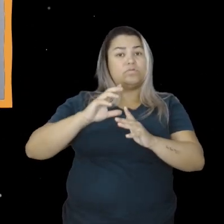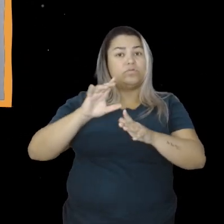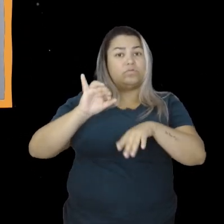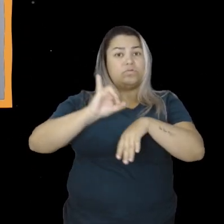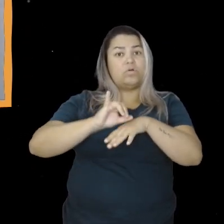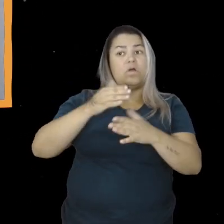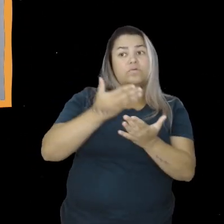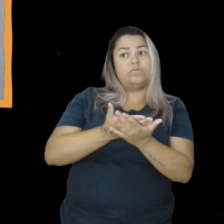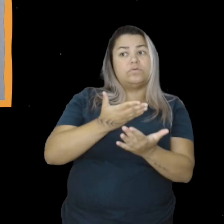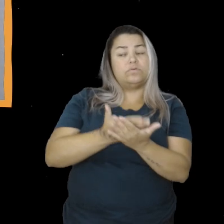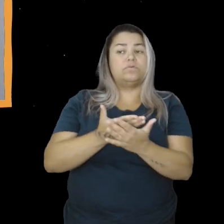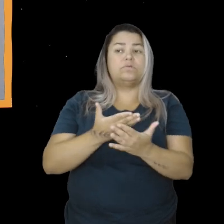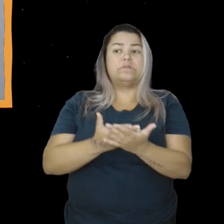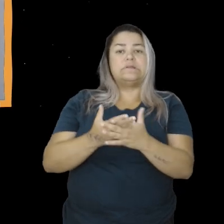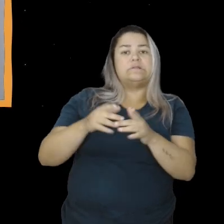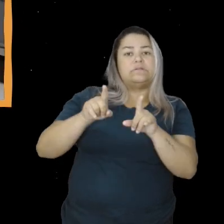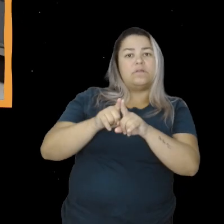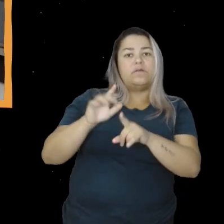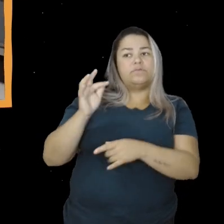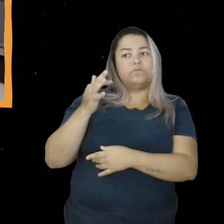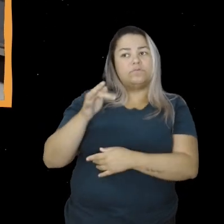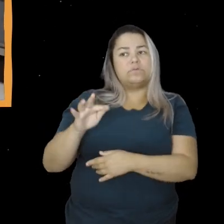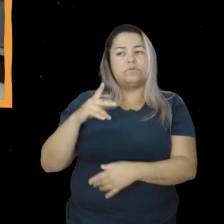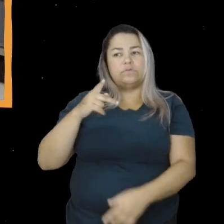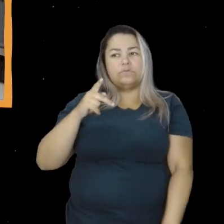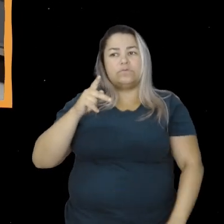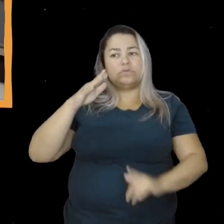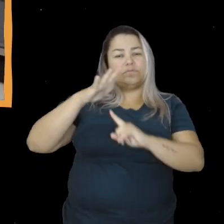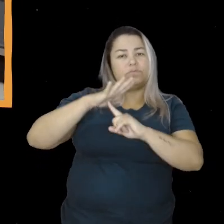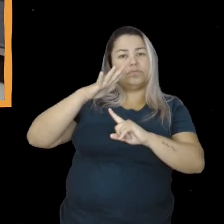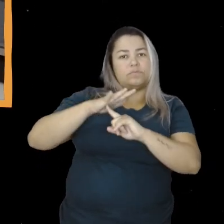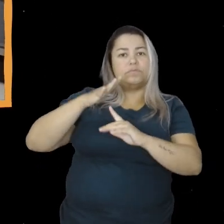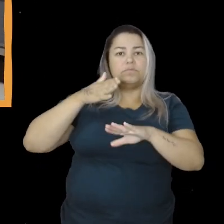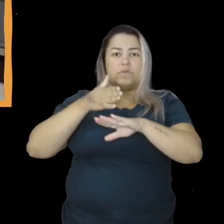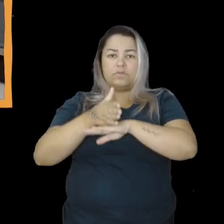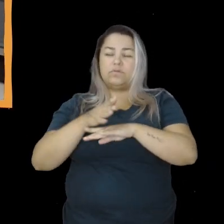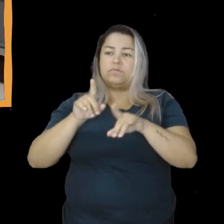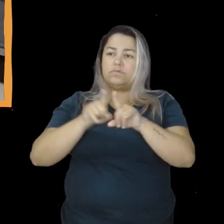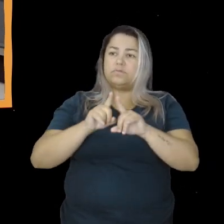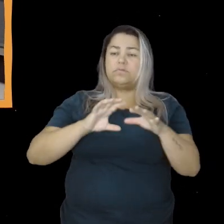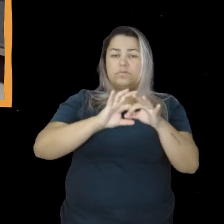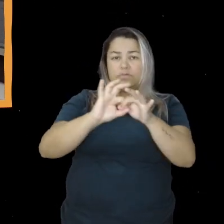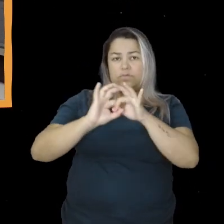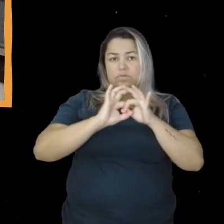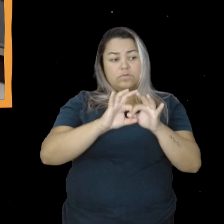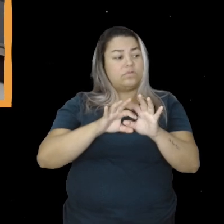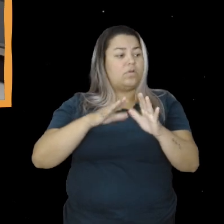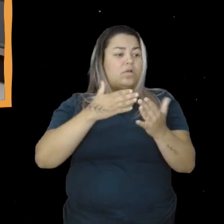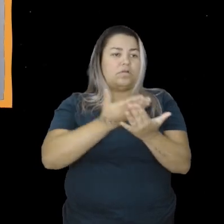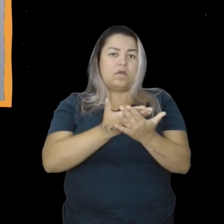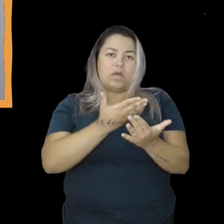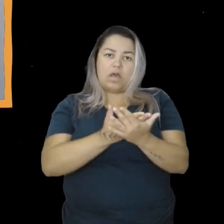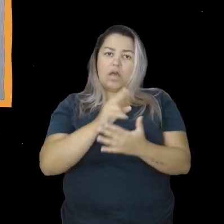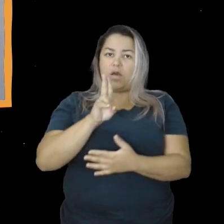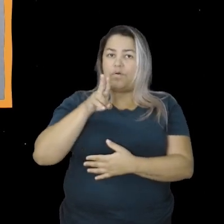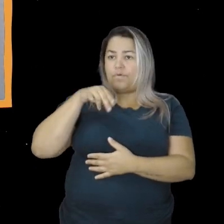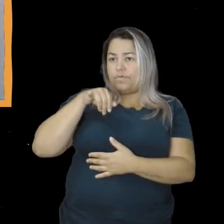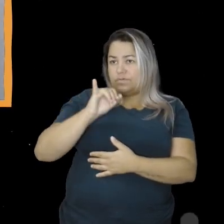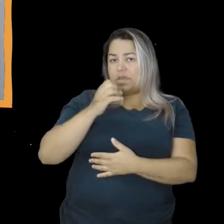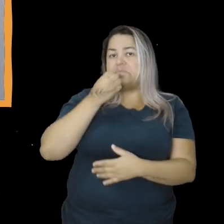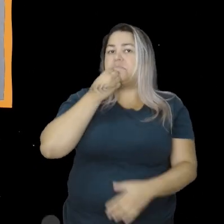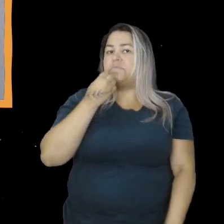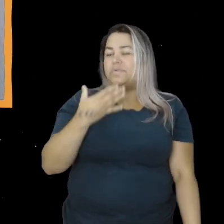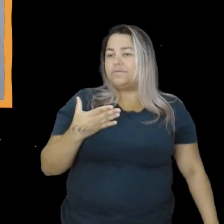da Universidade Federal do Pará por 2 mandatos. Foi diretora de acesso à universidade da União Nacional dos Estudantes, a UNE. Tá bom pra